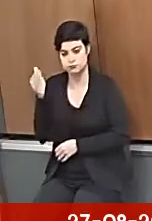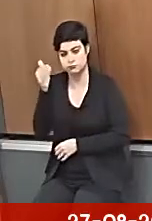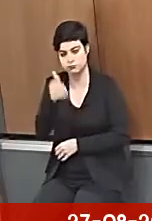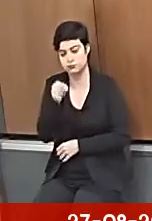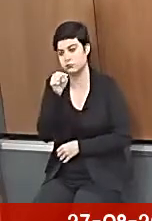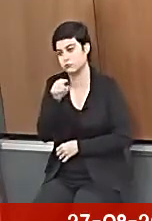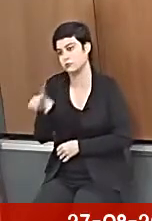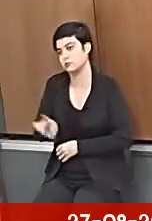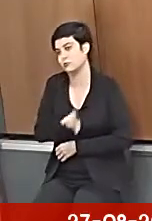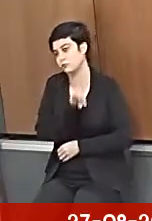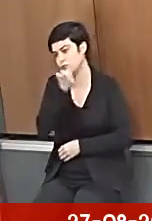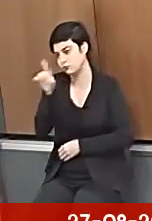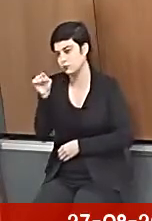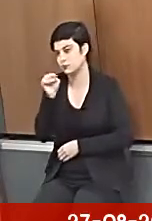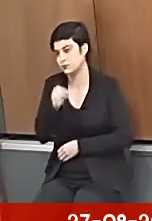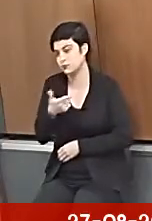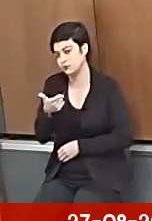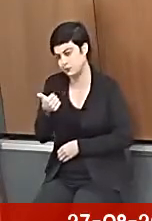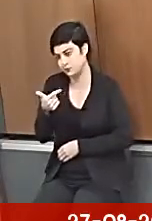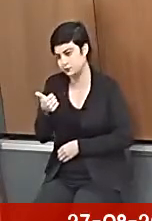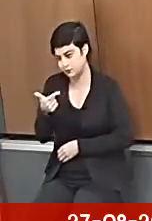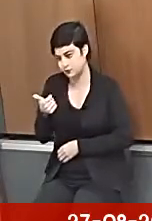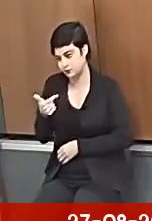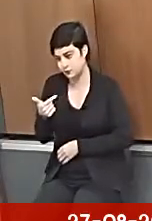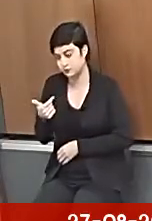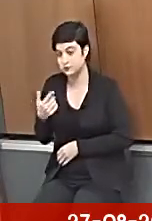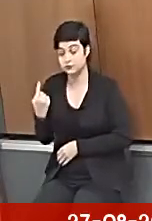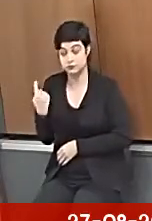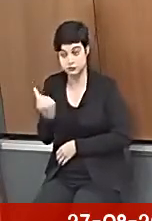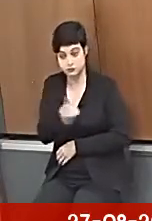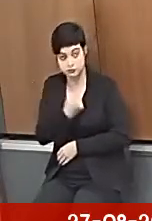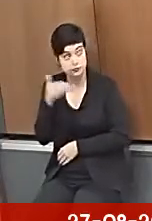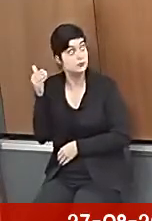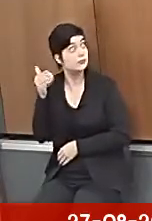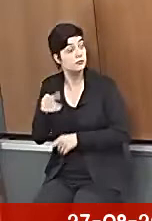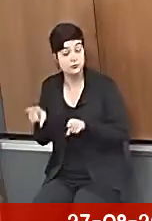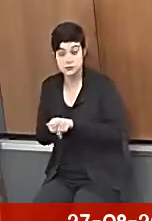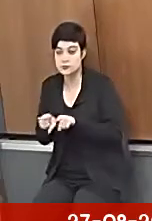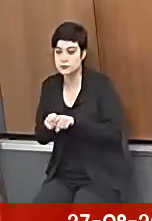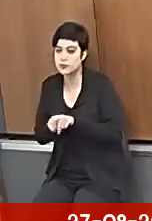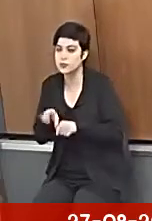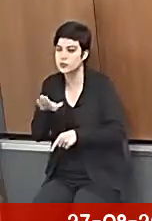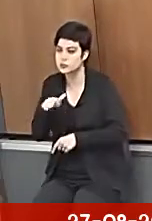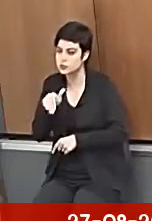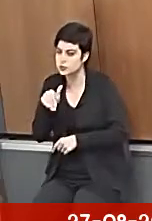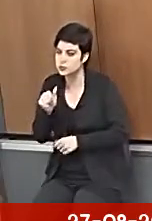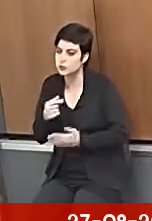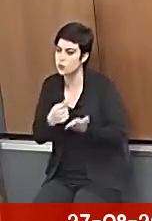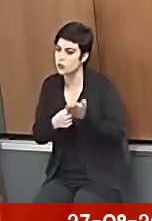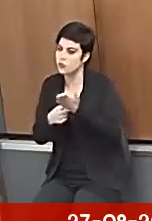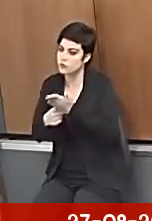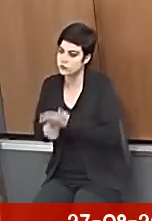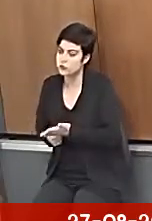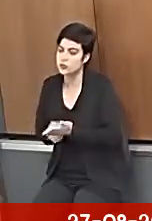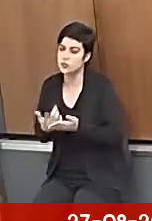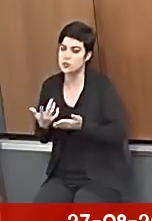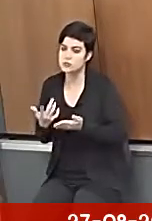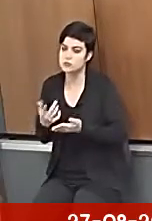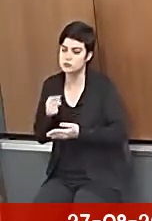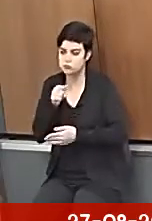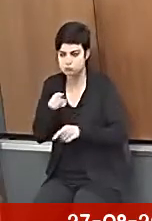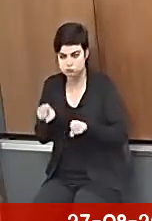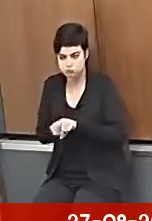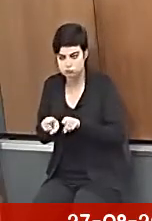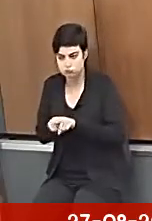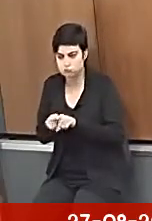neste dia 12 para que pudéssemos percorrer e aí eu faço um convite apesar de não ser usuário do luiz renato mas que se faça